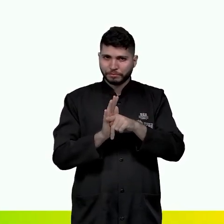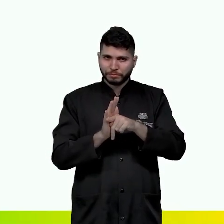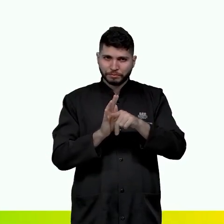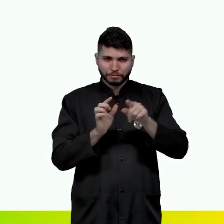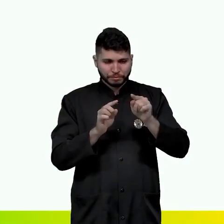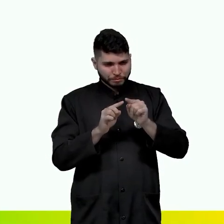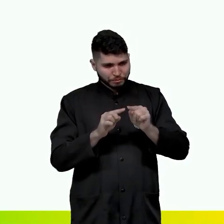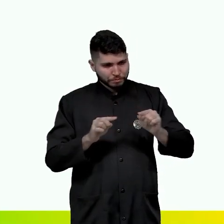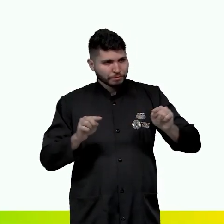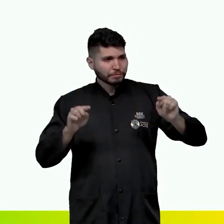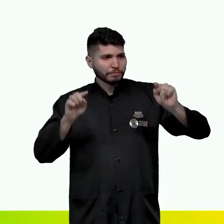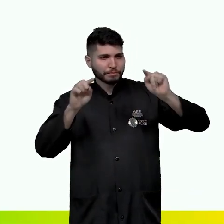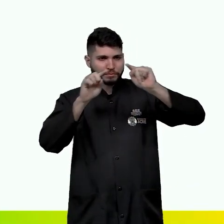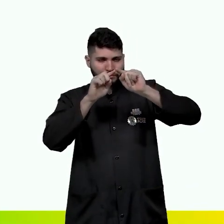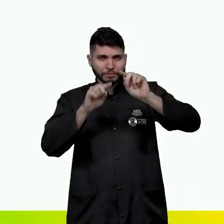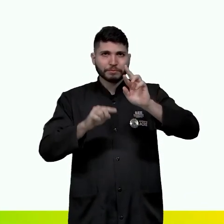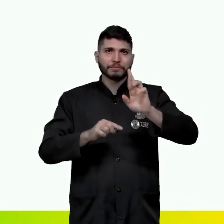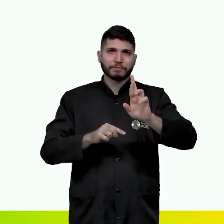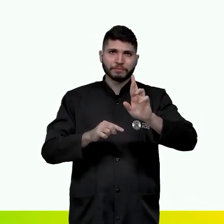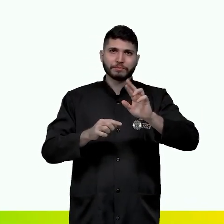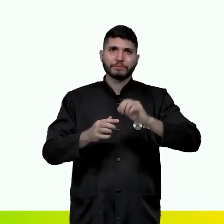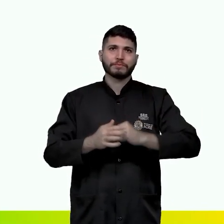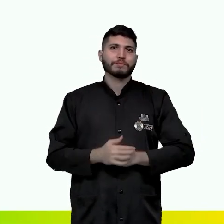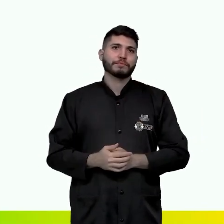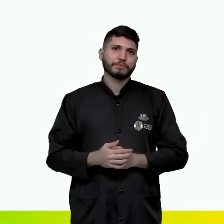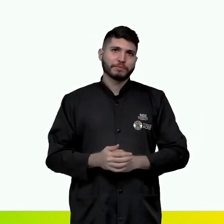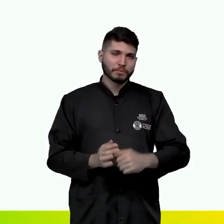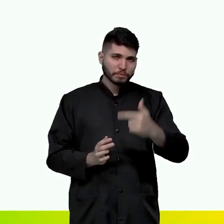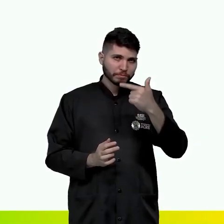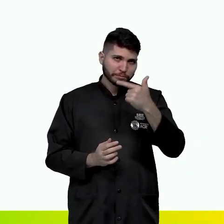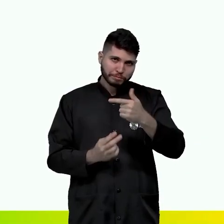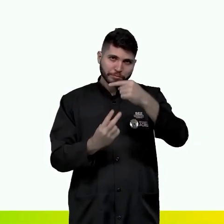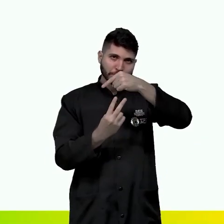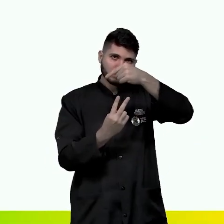L, que é 2πl.